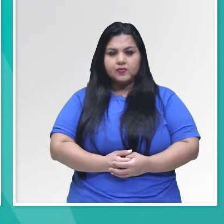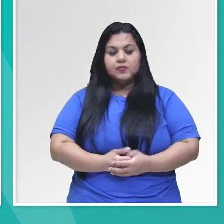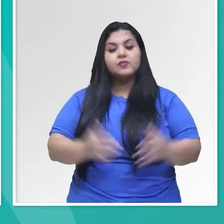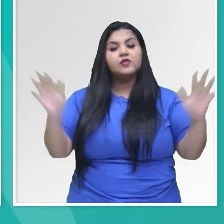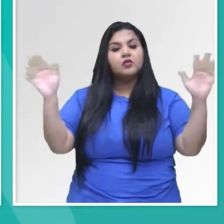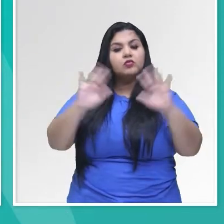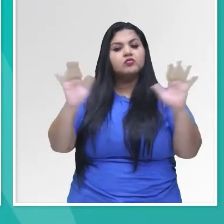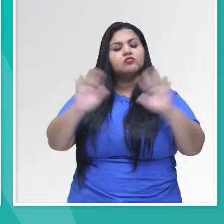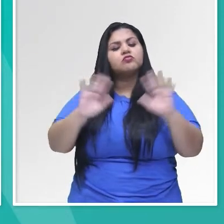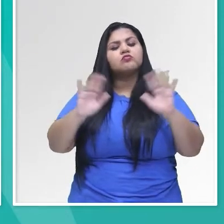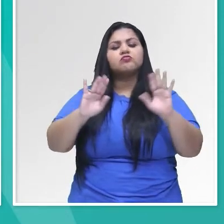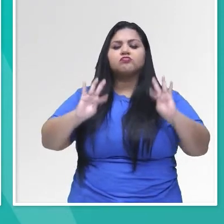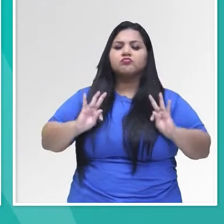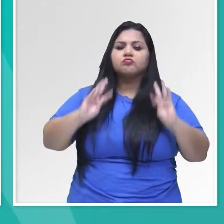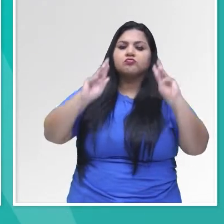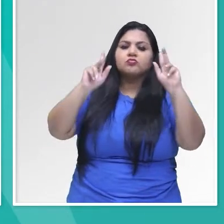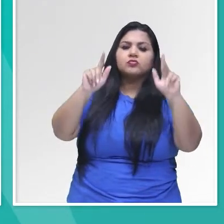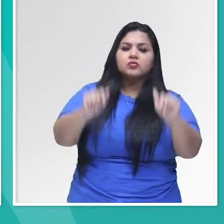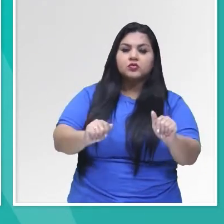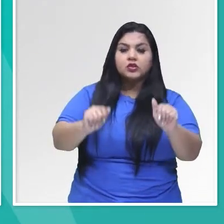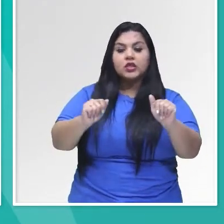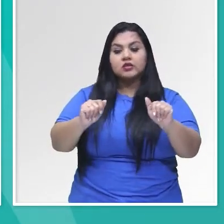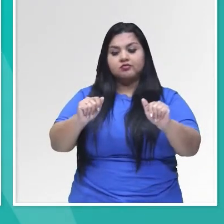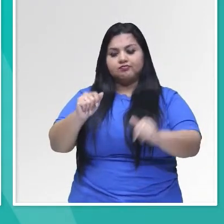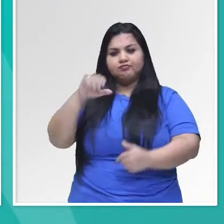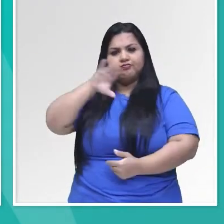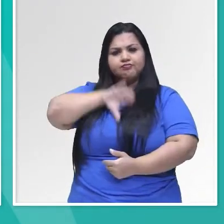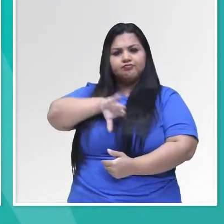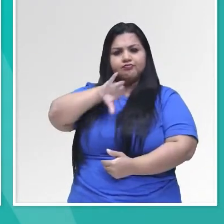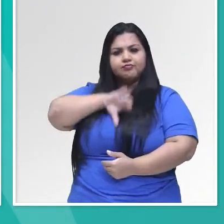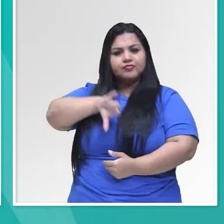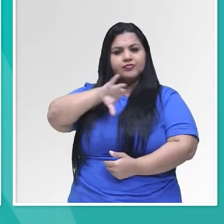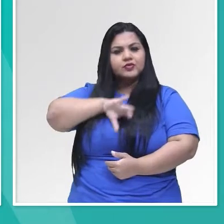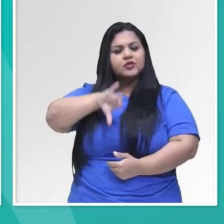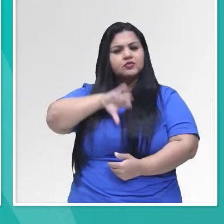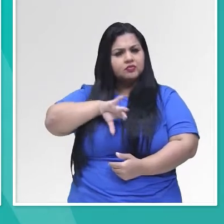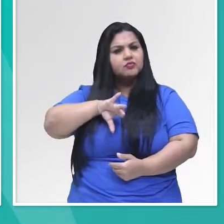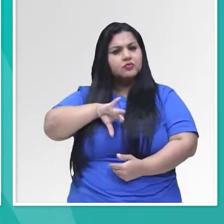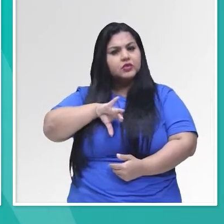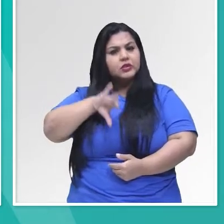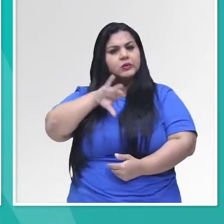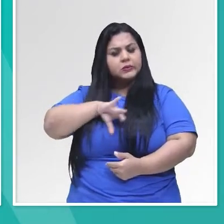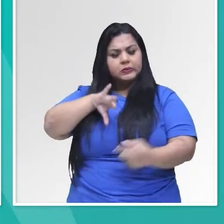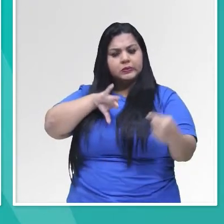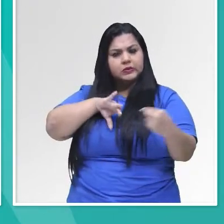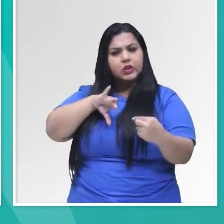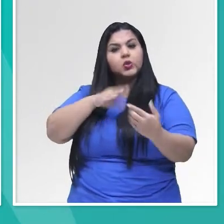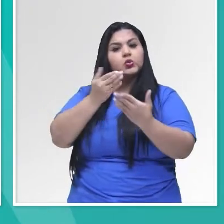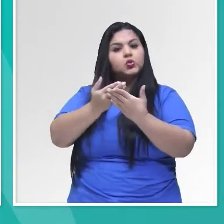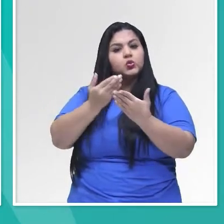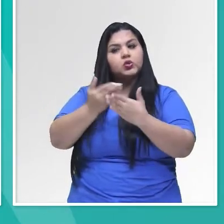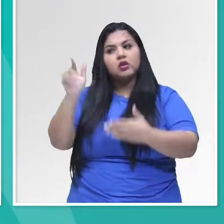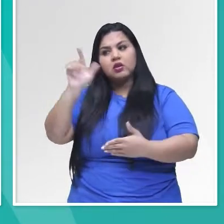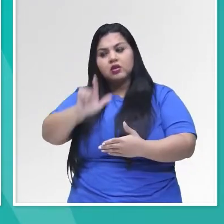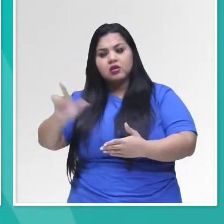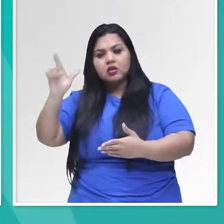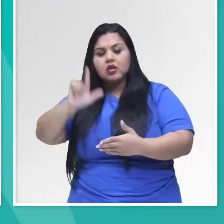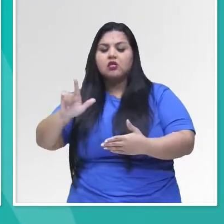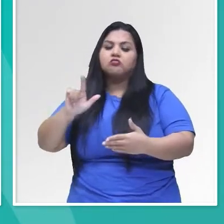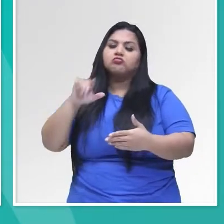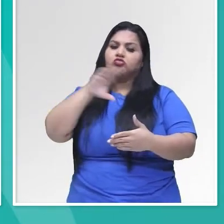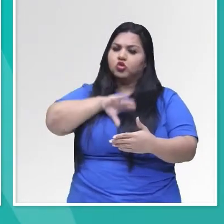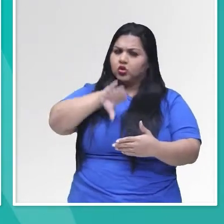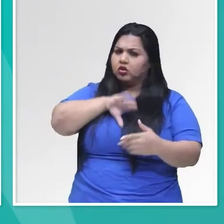Olá, saudações! Língua portuguesa. Olha só, a língua portuguesa estuda literatura, a língua